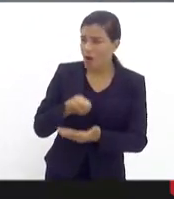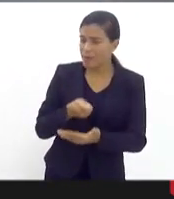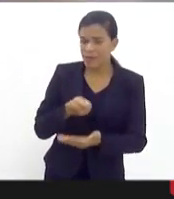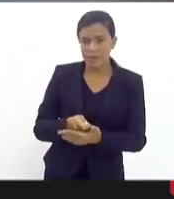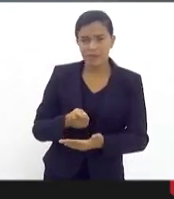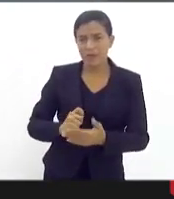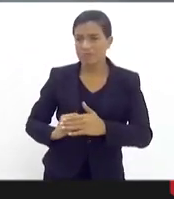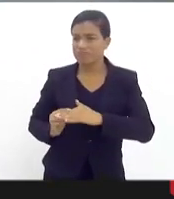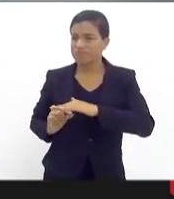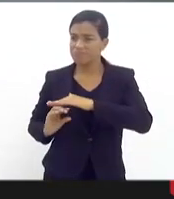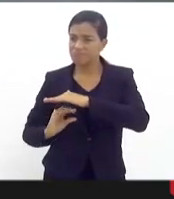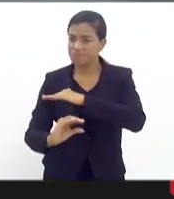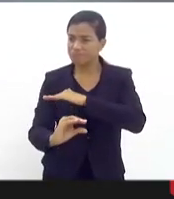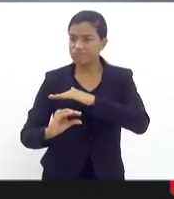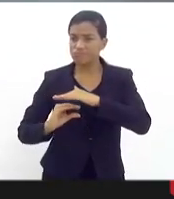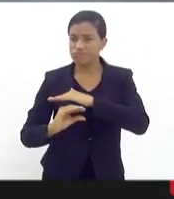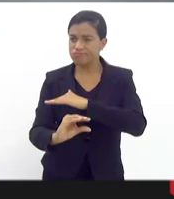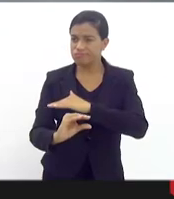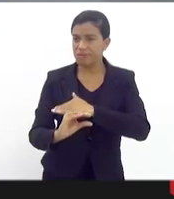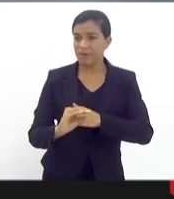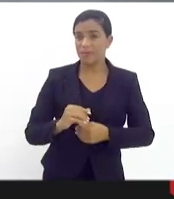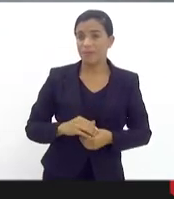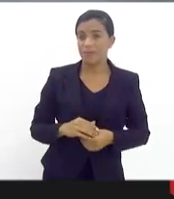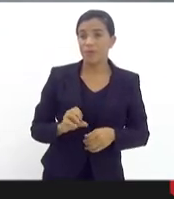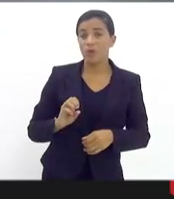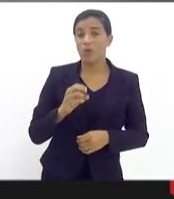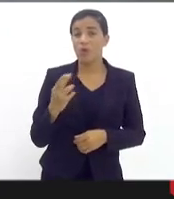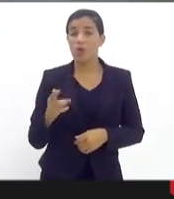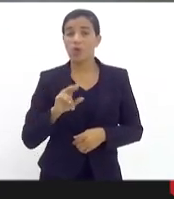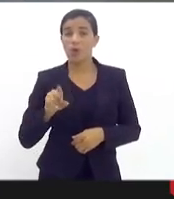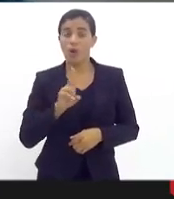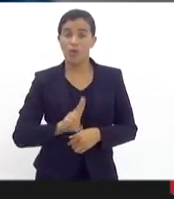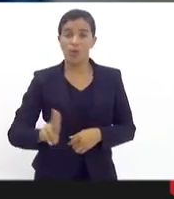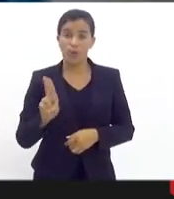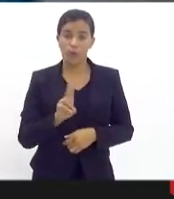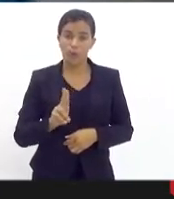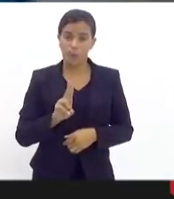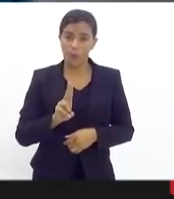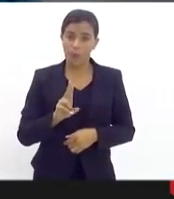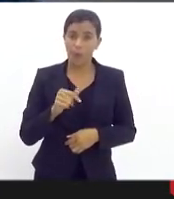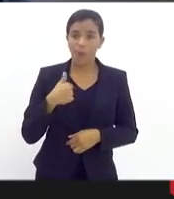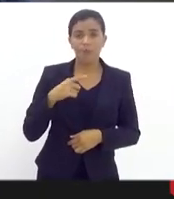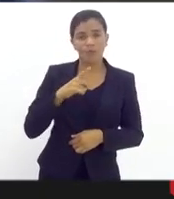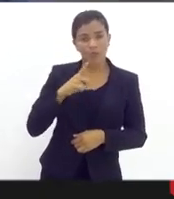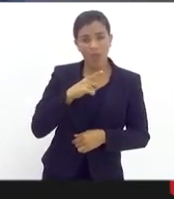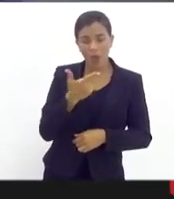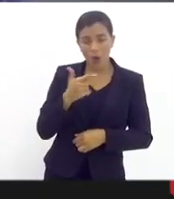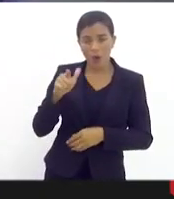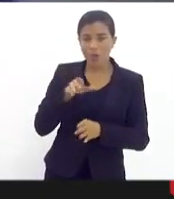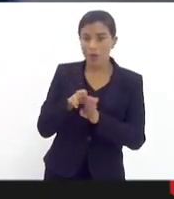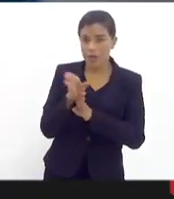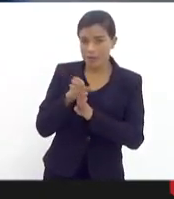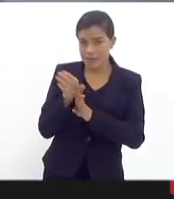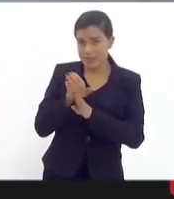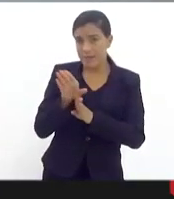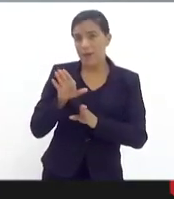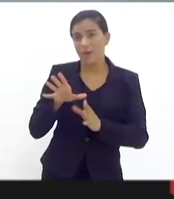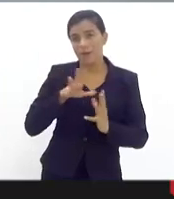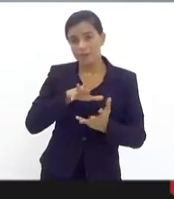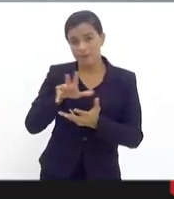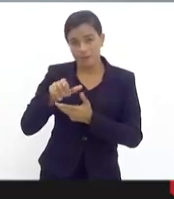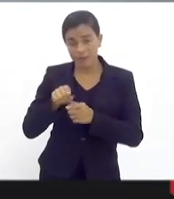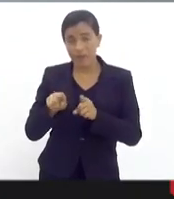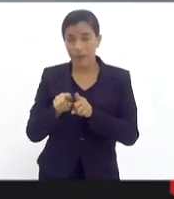nisso. Muitas vezes isso é desperdiçado ou não é utilizado. Havendo uma orientação nacional e uma